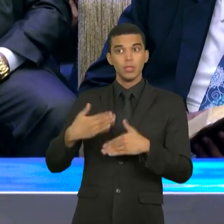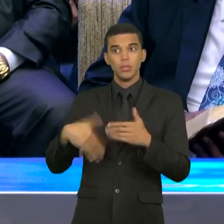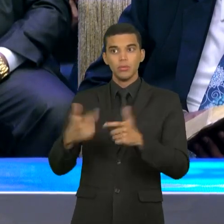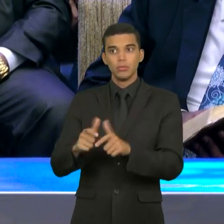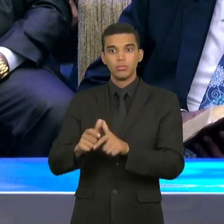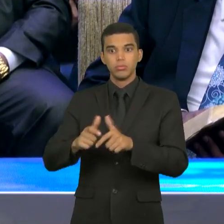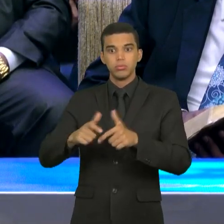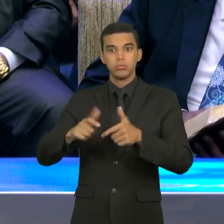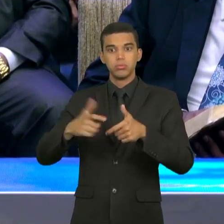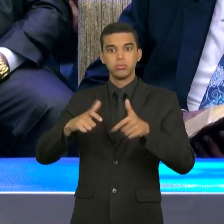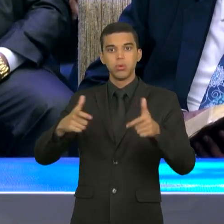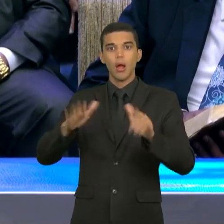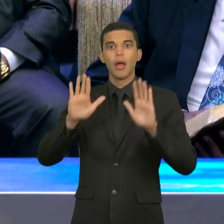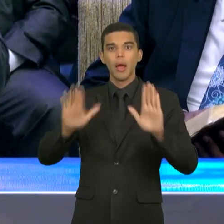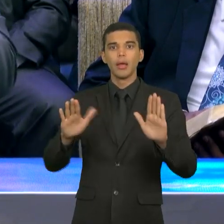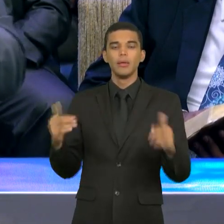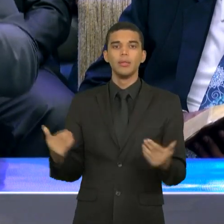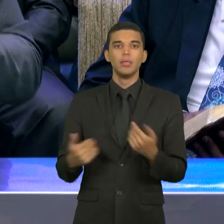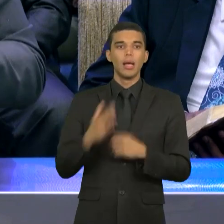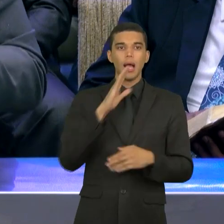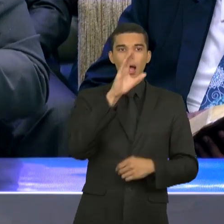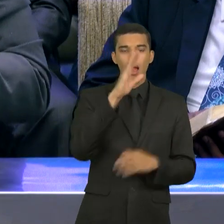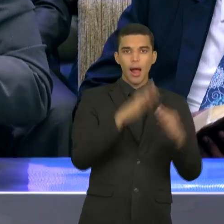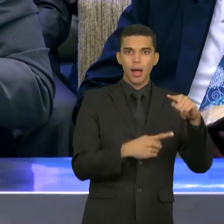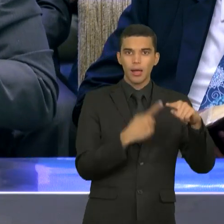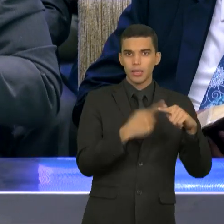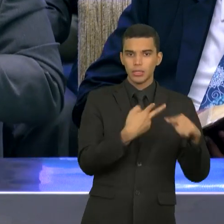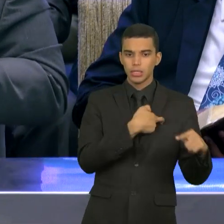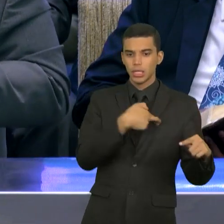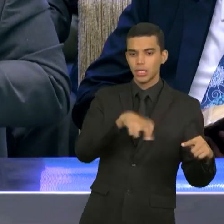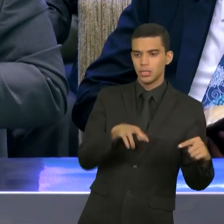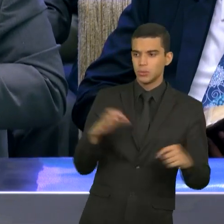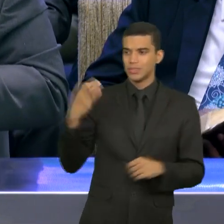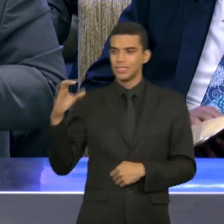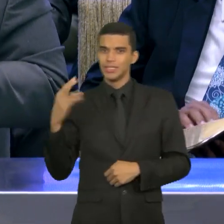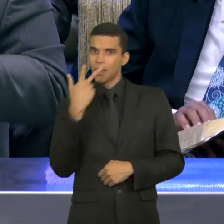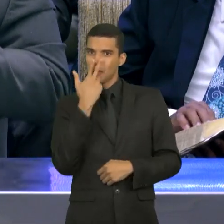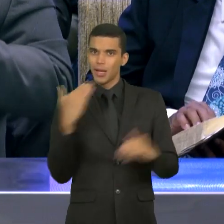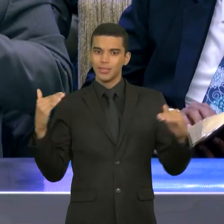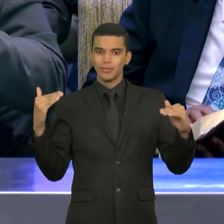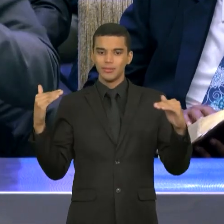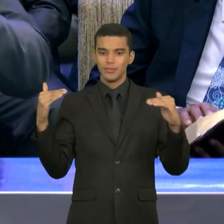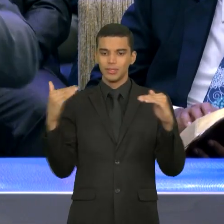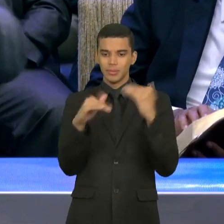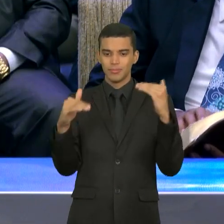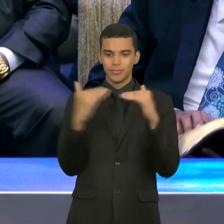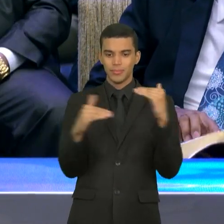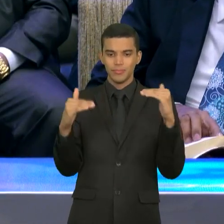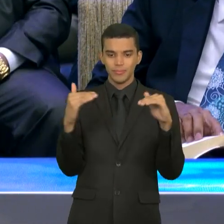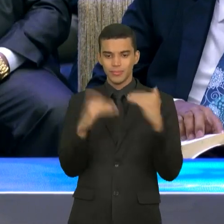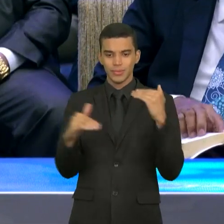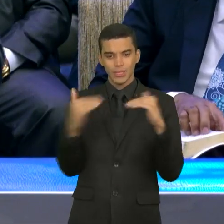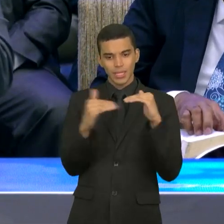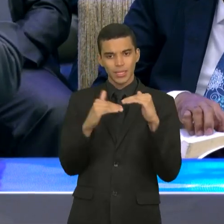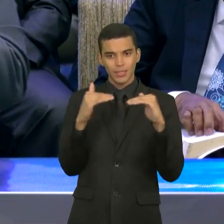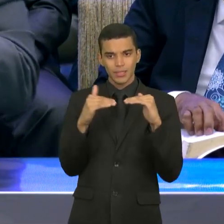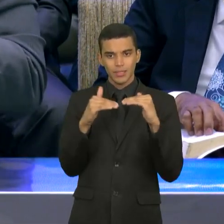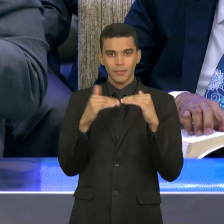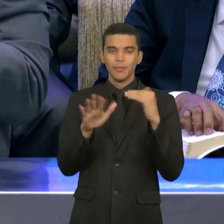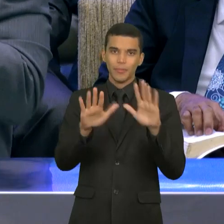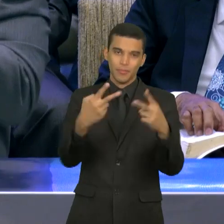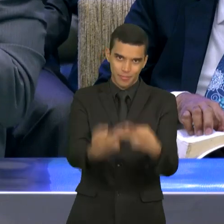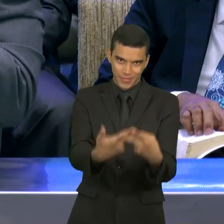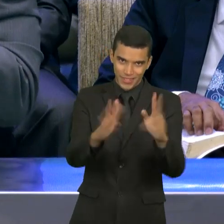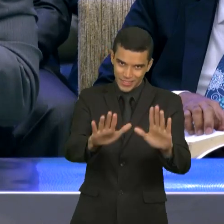e começou a ver o choque da ciência com a religião ou da ciência com a igreja da época começou a aparecer tem um pouquinho de